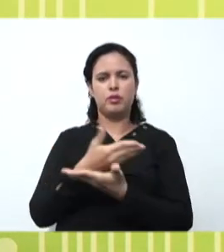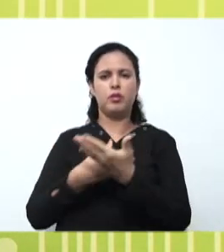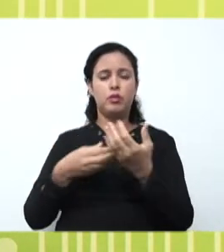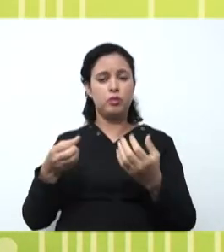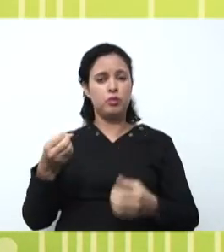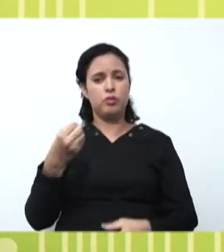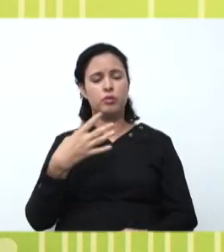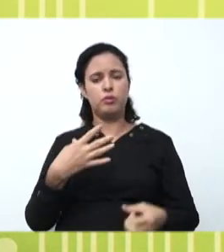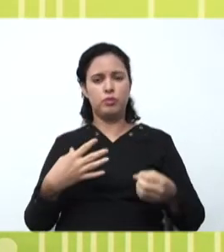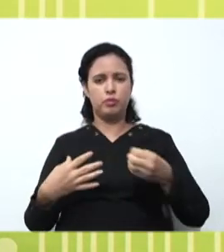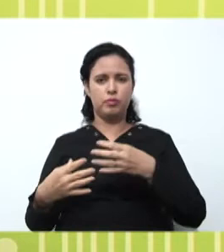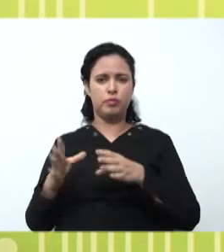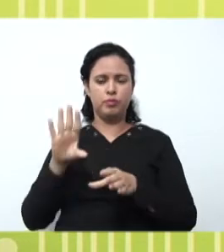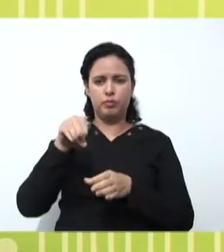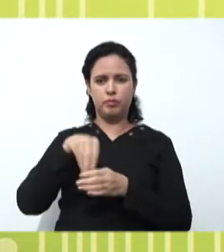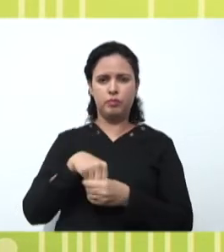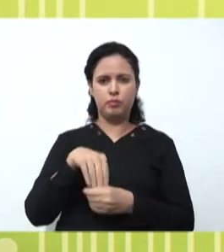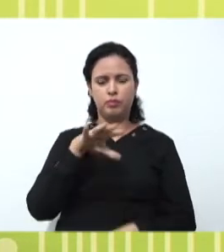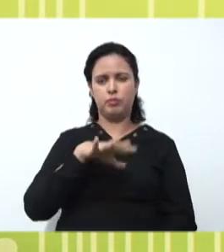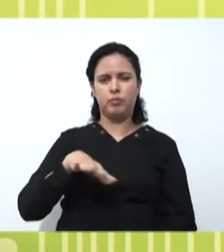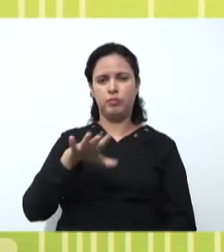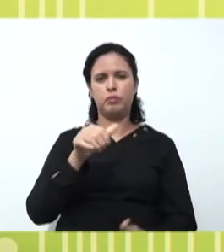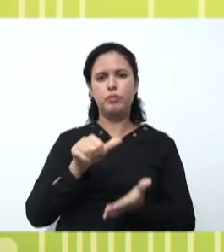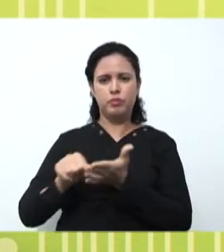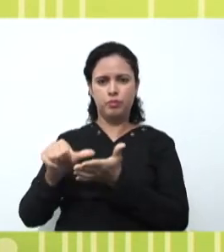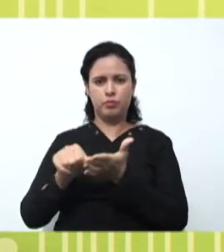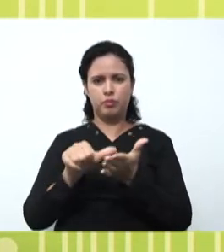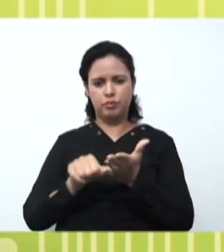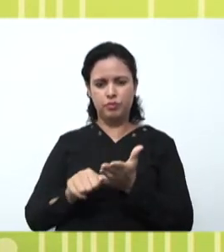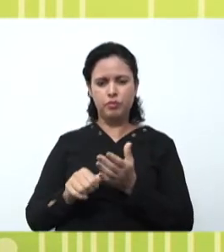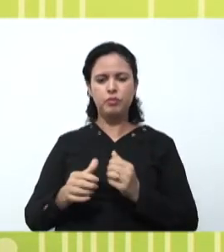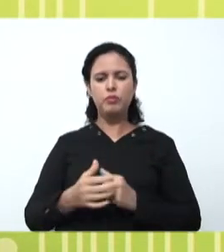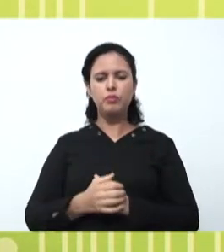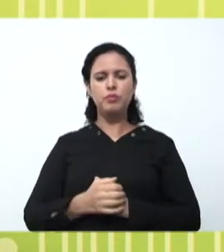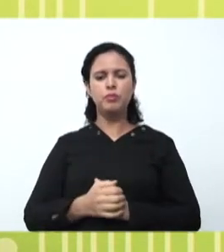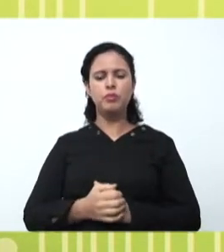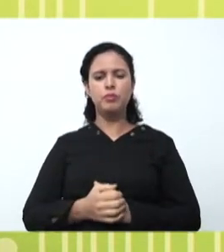que podem ocorrer dentro desse espaço cooperativo, ok?